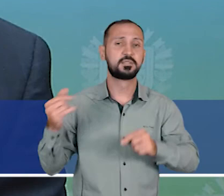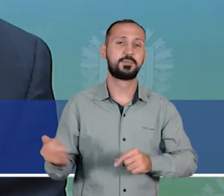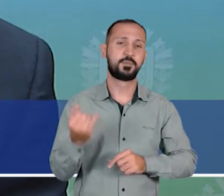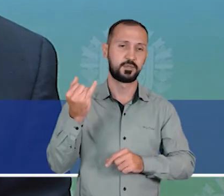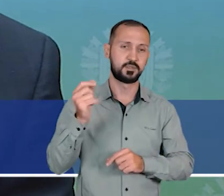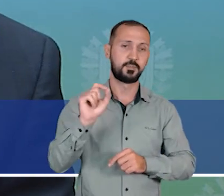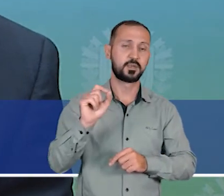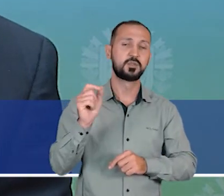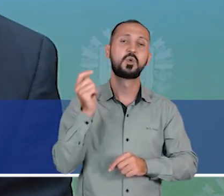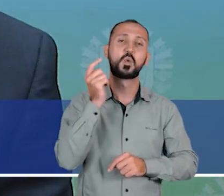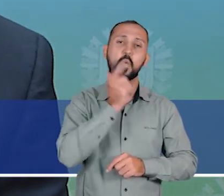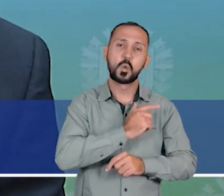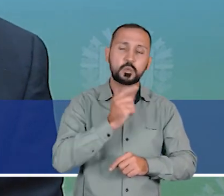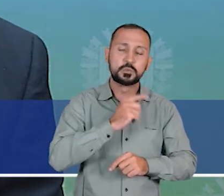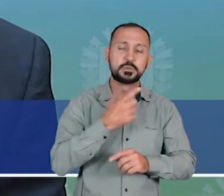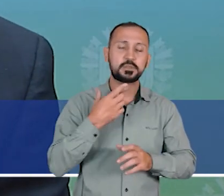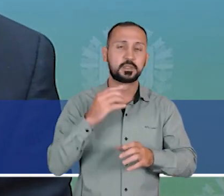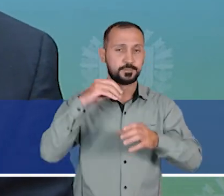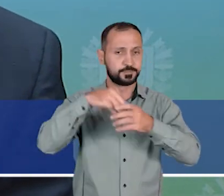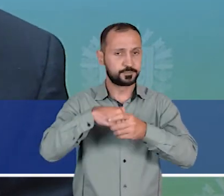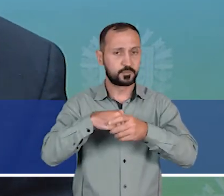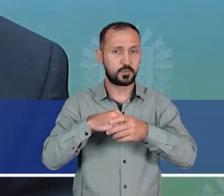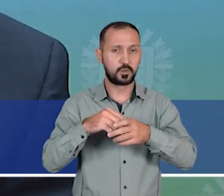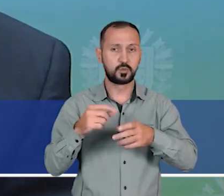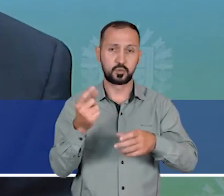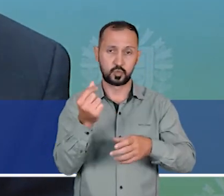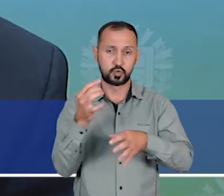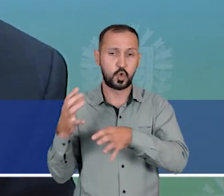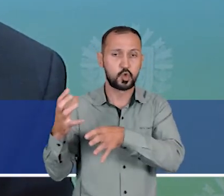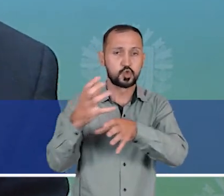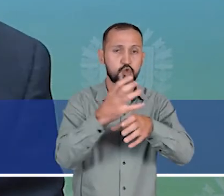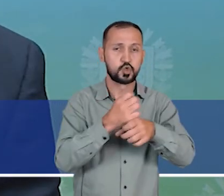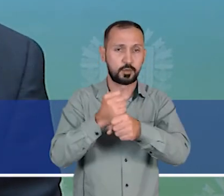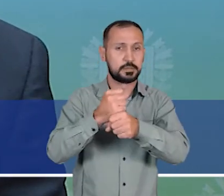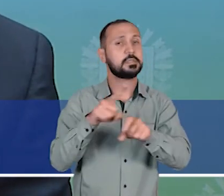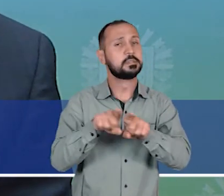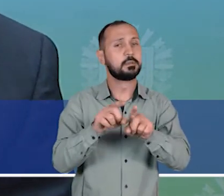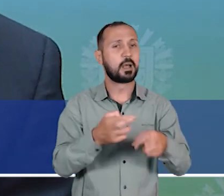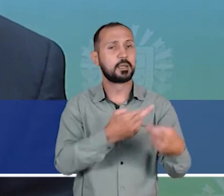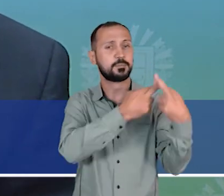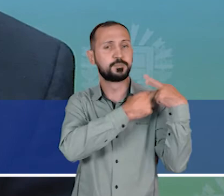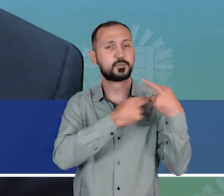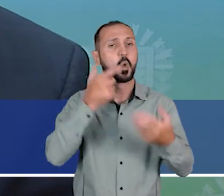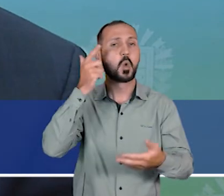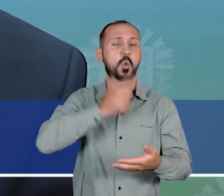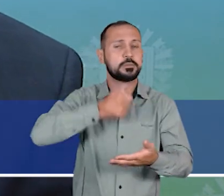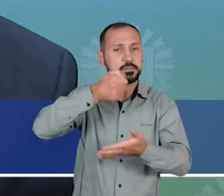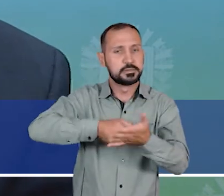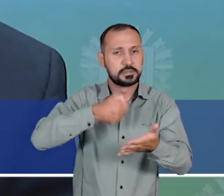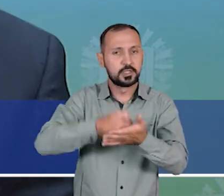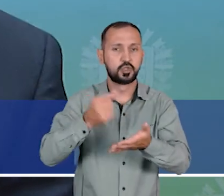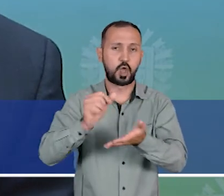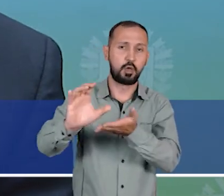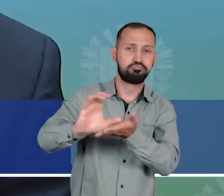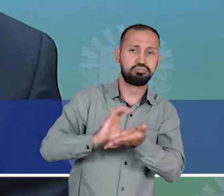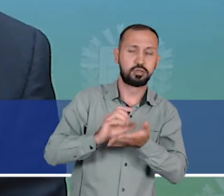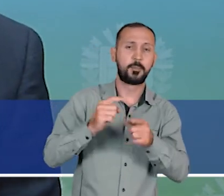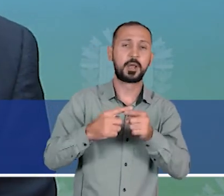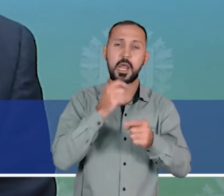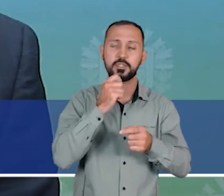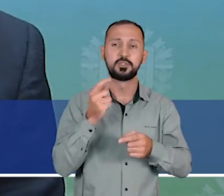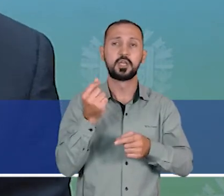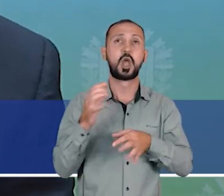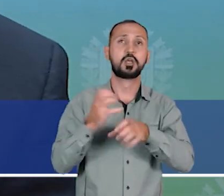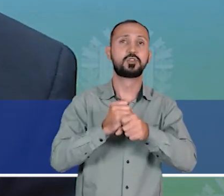importante, né, para que nós tenhamos, né, dentro do orçamento e também, obviamente, a responsabilidade de garantir a receita. Não adianta você